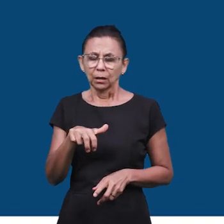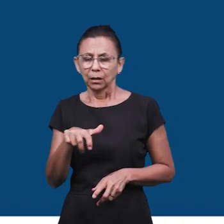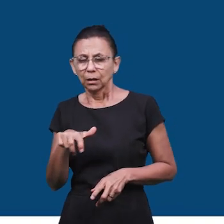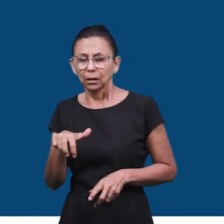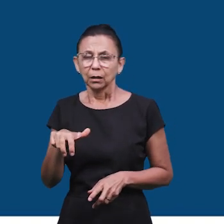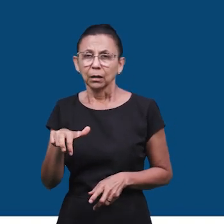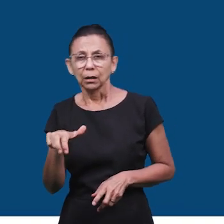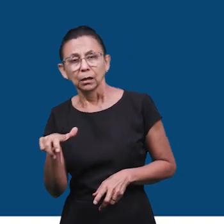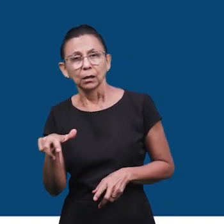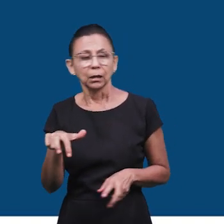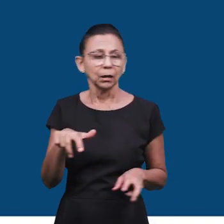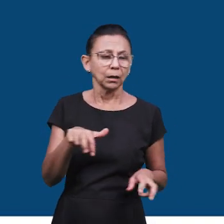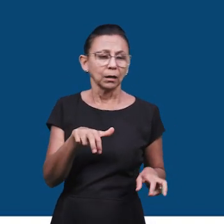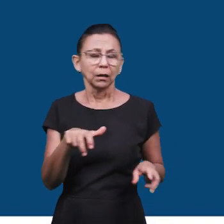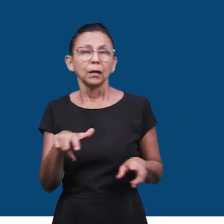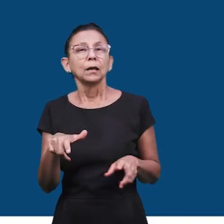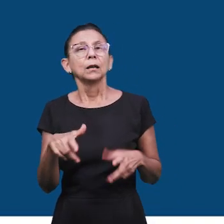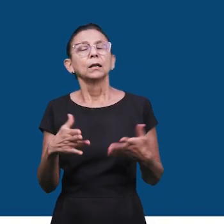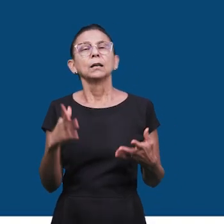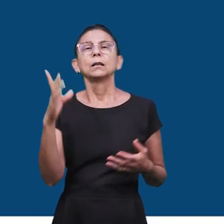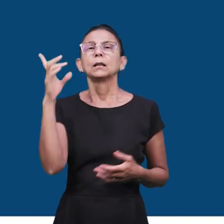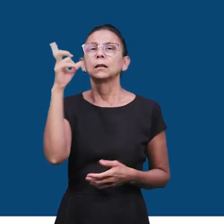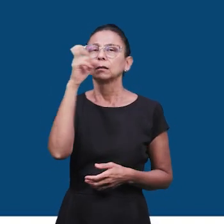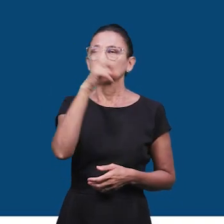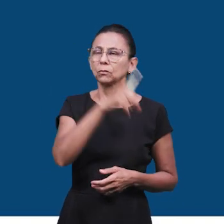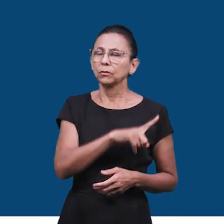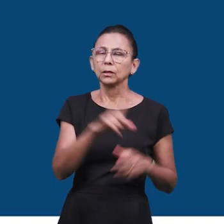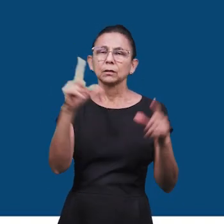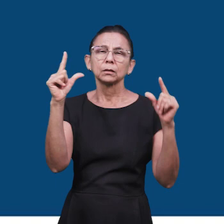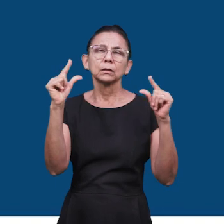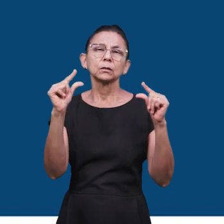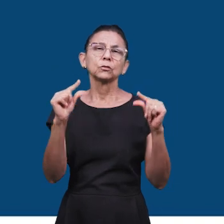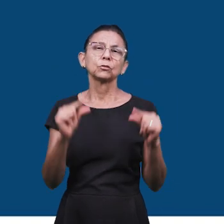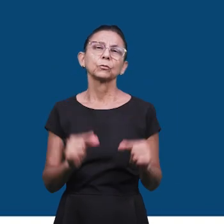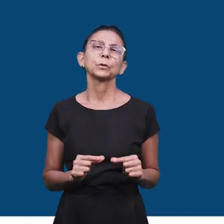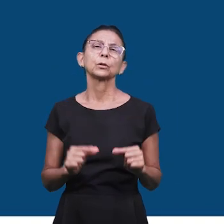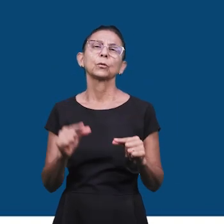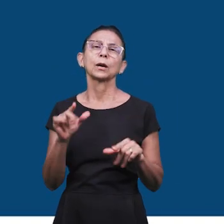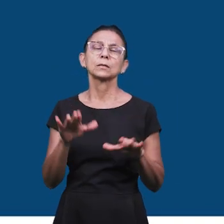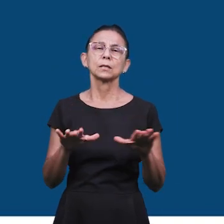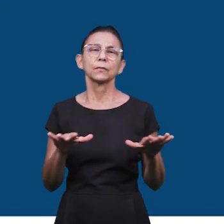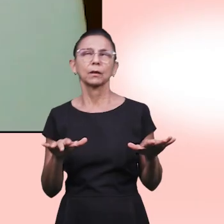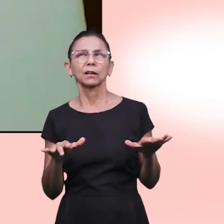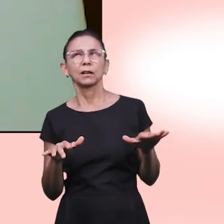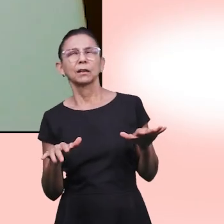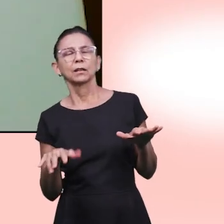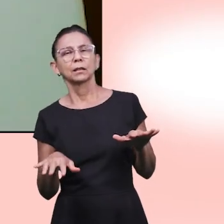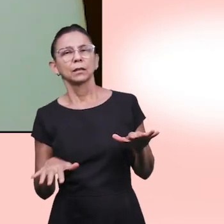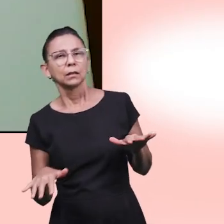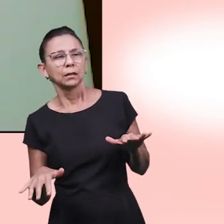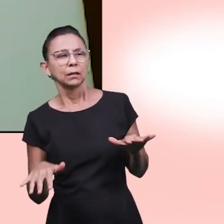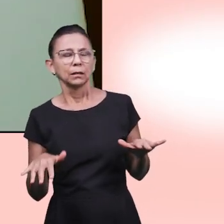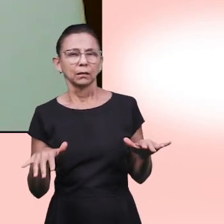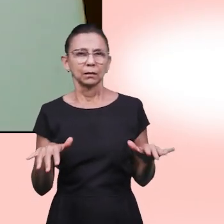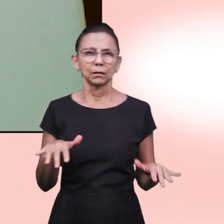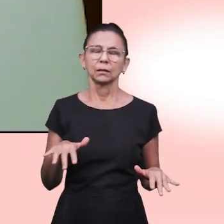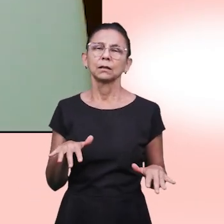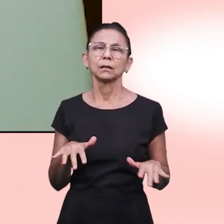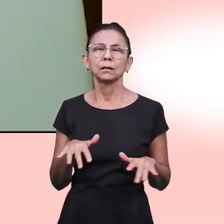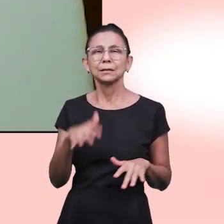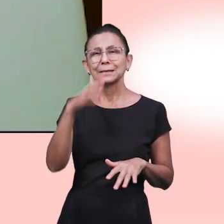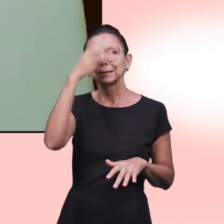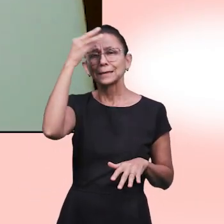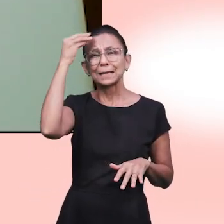da capacidade de coordenações. Por isso, nós ficamos muitas vezes com falta de equilíbrio, temos dificuldade de